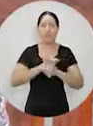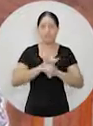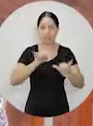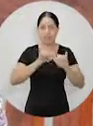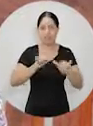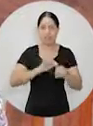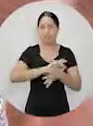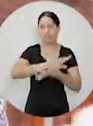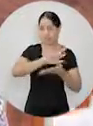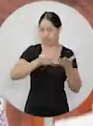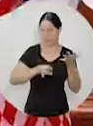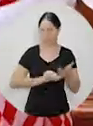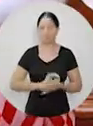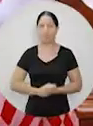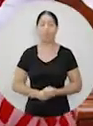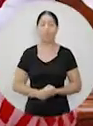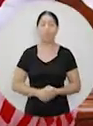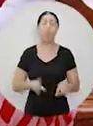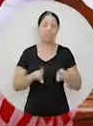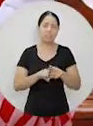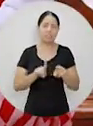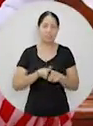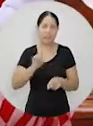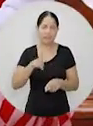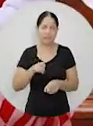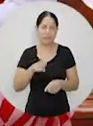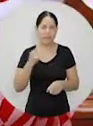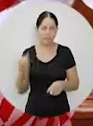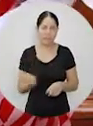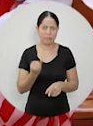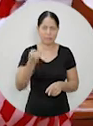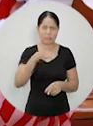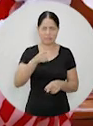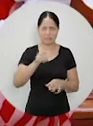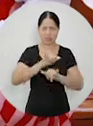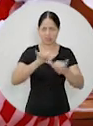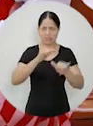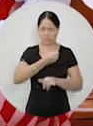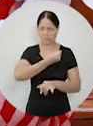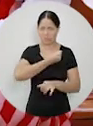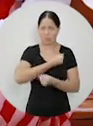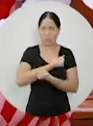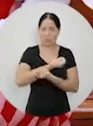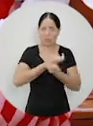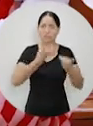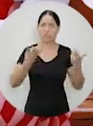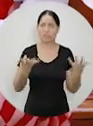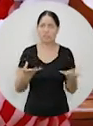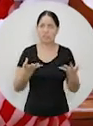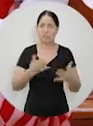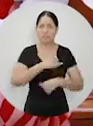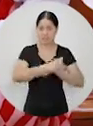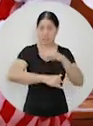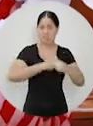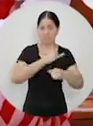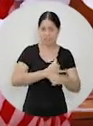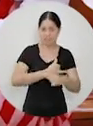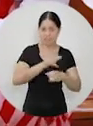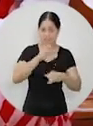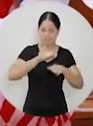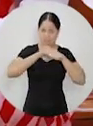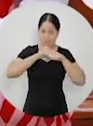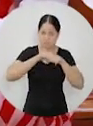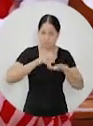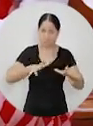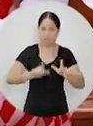imprensa livre, crítica e plural. E um ponto muito interessante que você abordou na questão de números foi a quantidade de ataques online. É